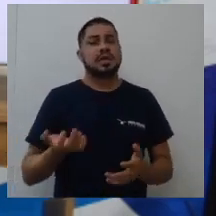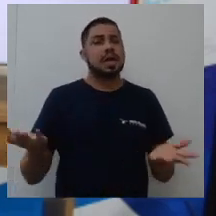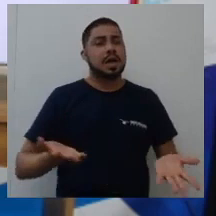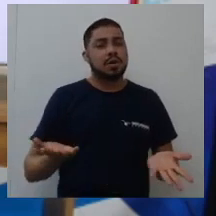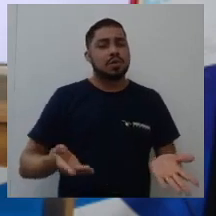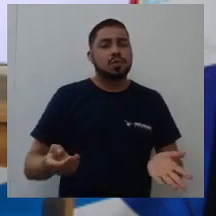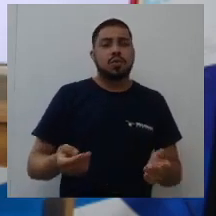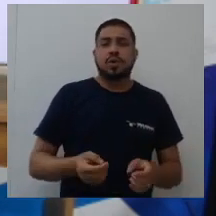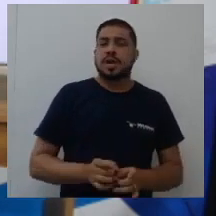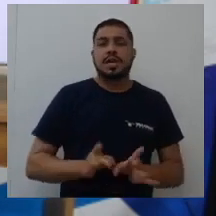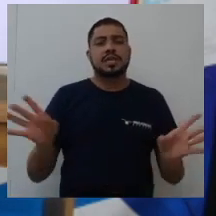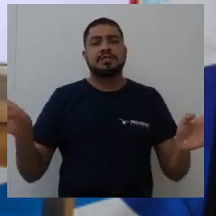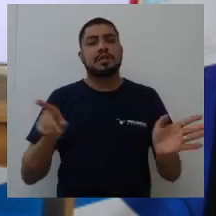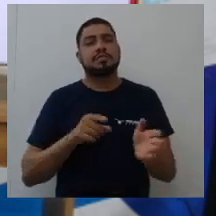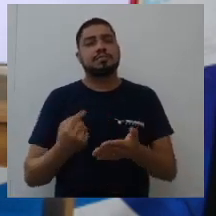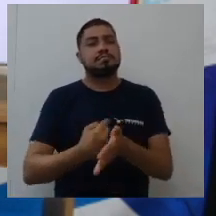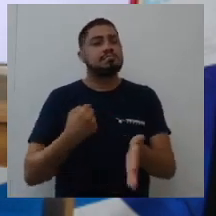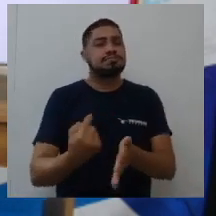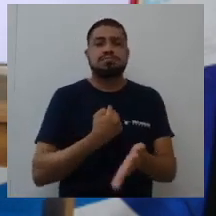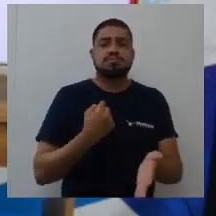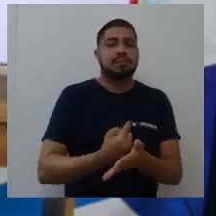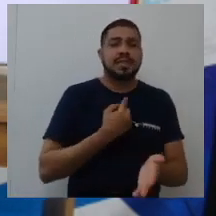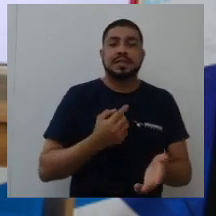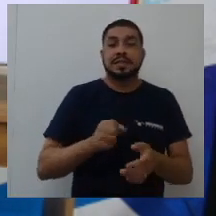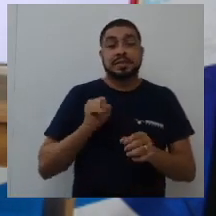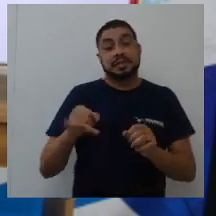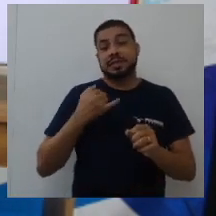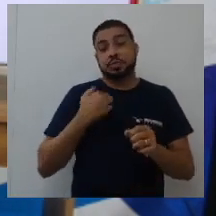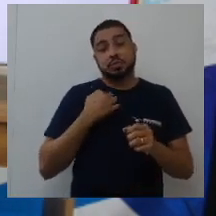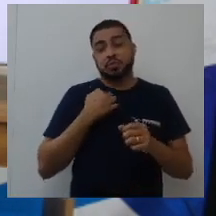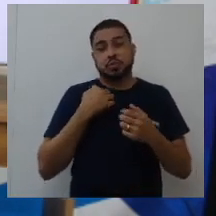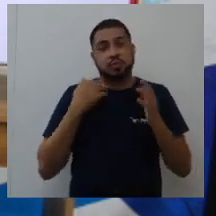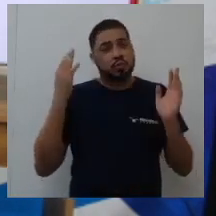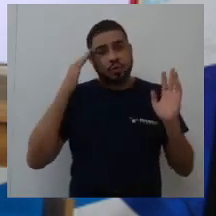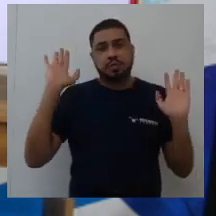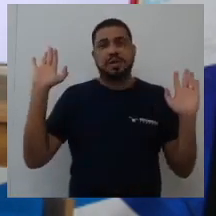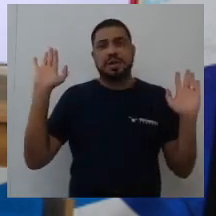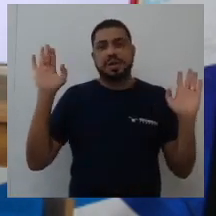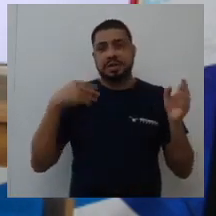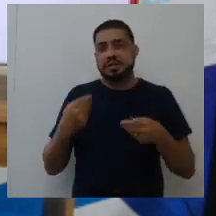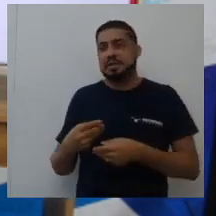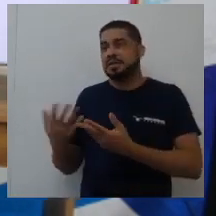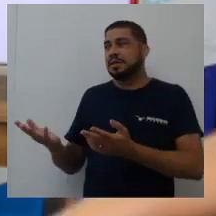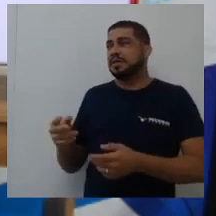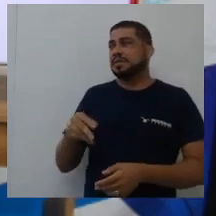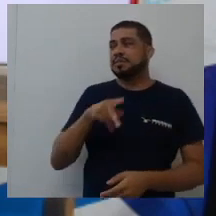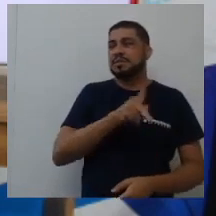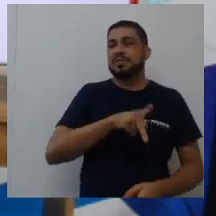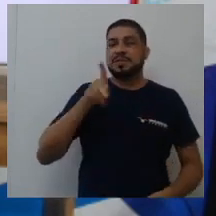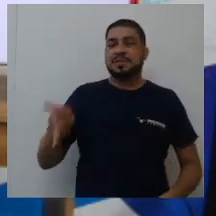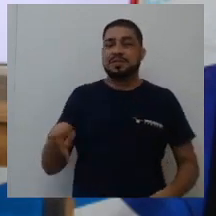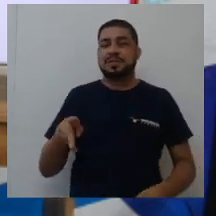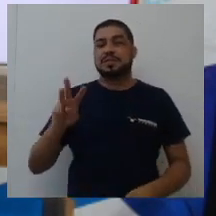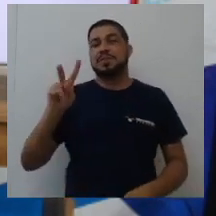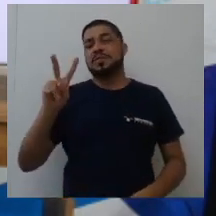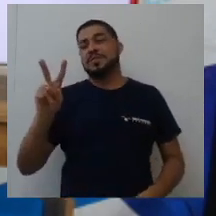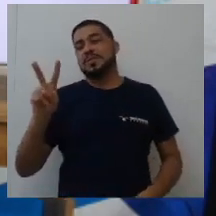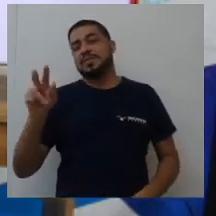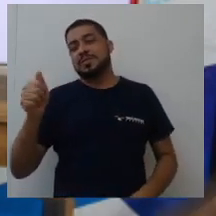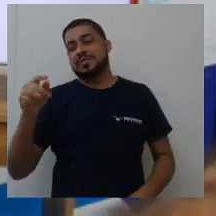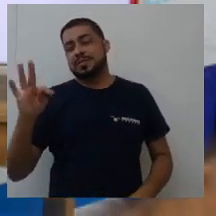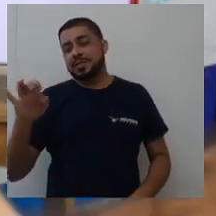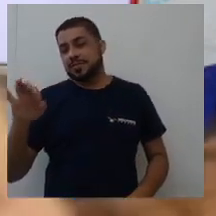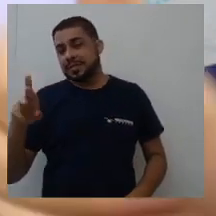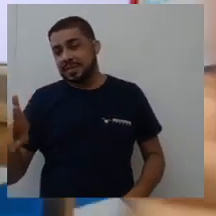para perguntas aí. Ó, se eu não souber, vou colocar pro professor Walter, que estava dando aula aqui agora há pouco, mas aí tem